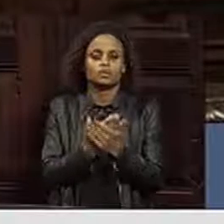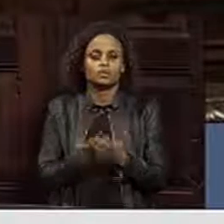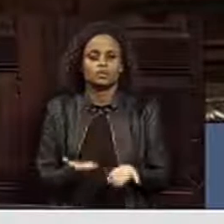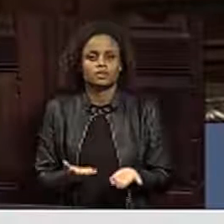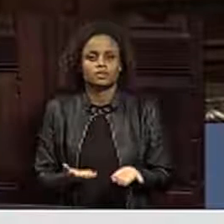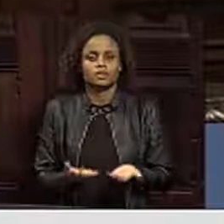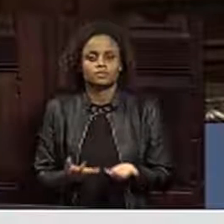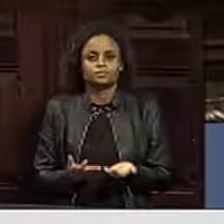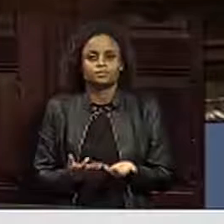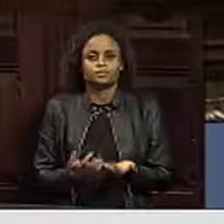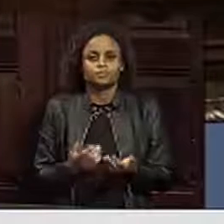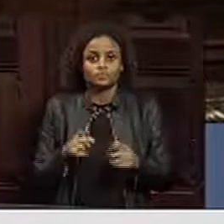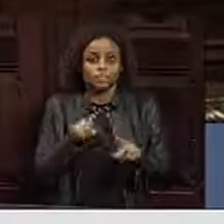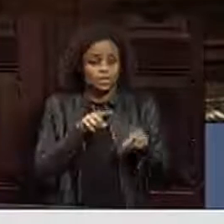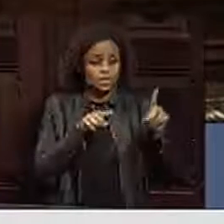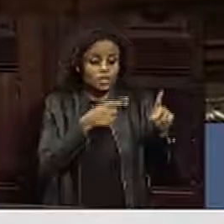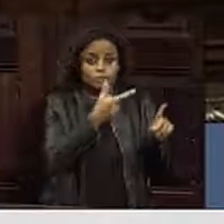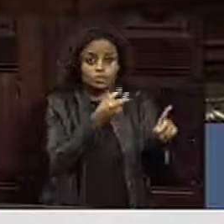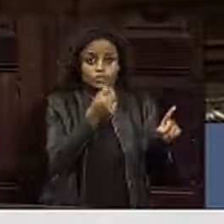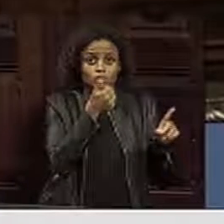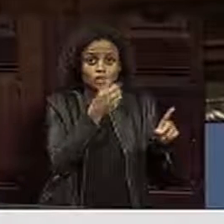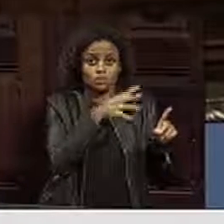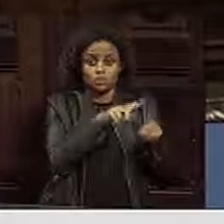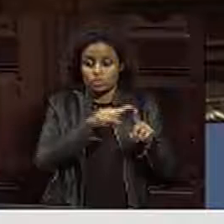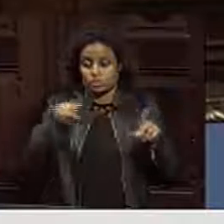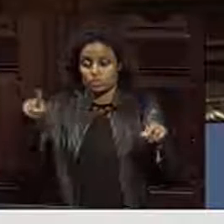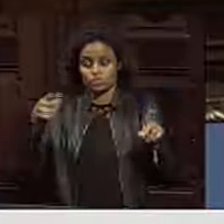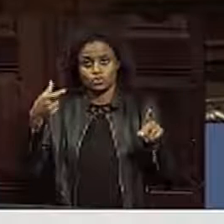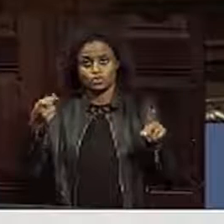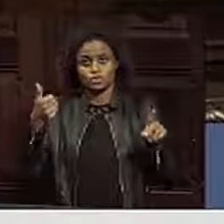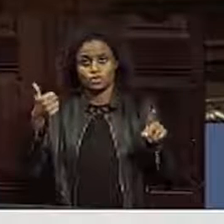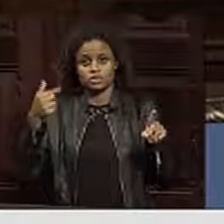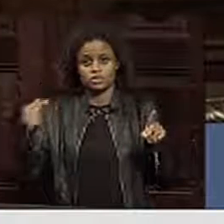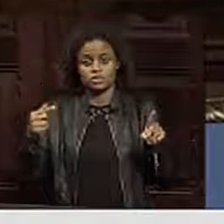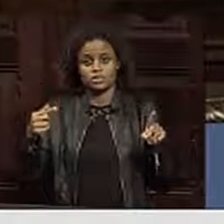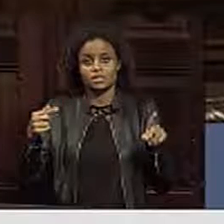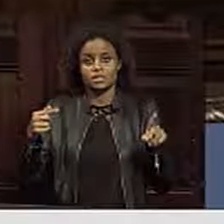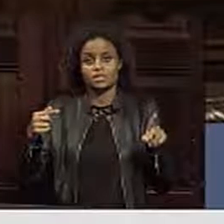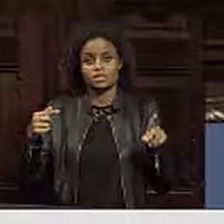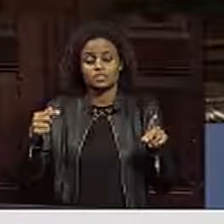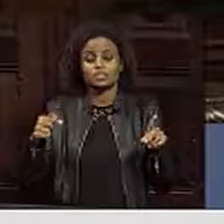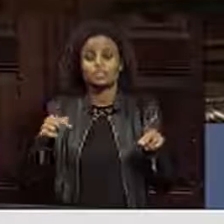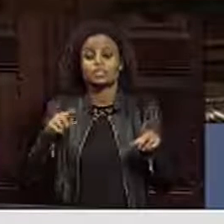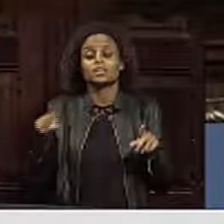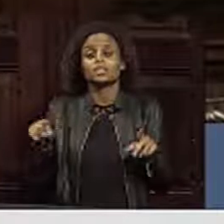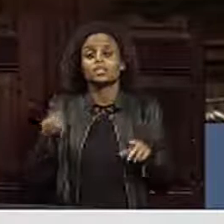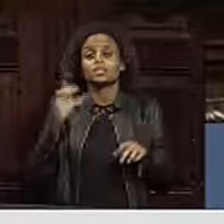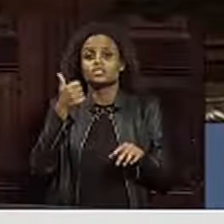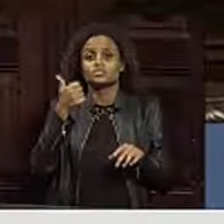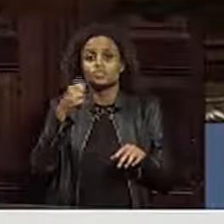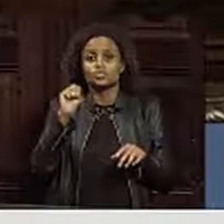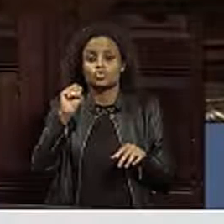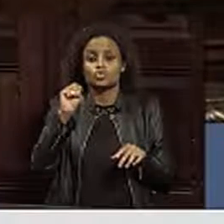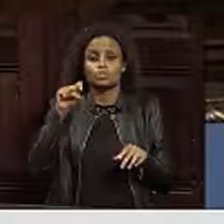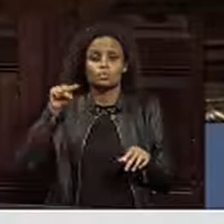Que de 2014 até 2017 foram 18 mil vagas.